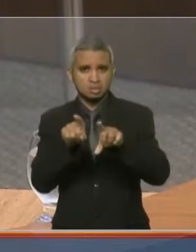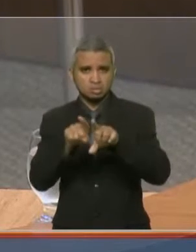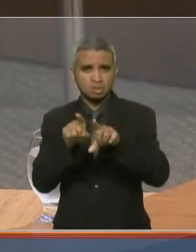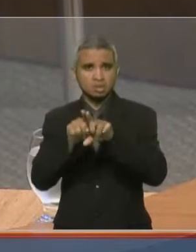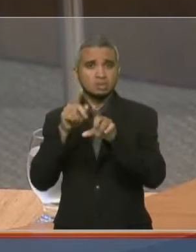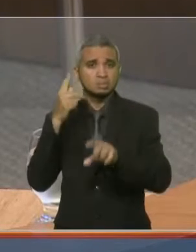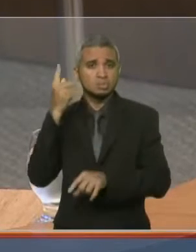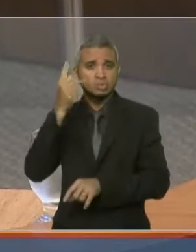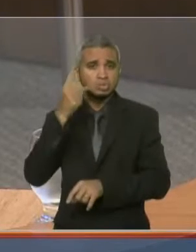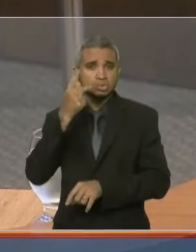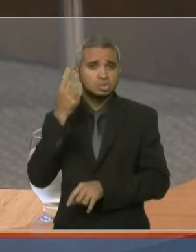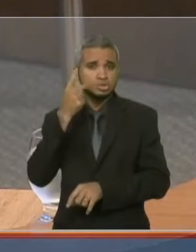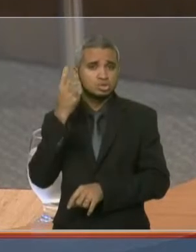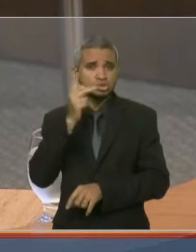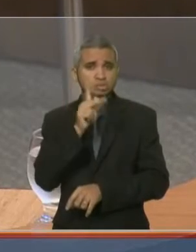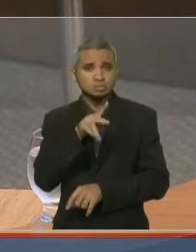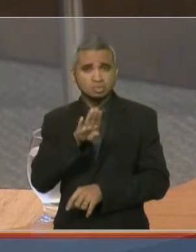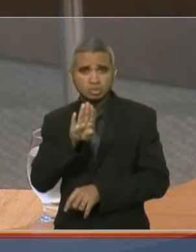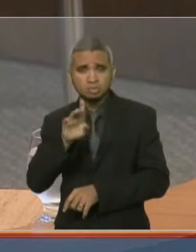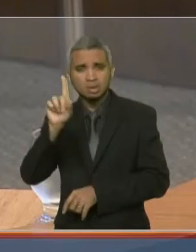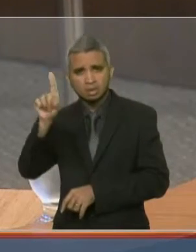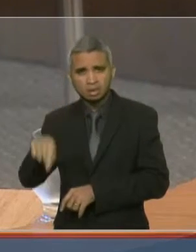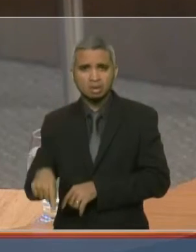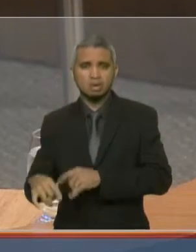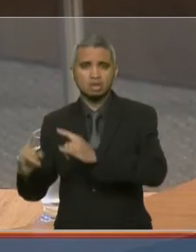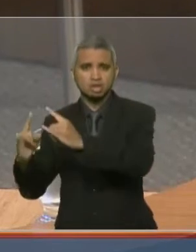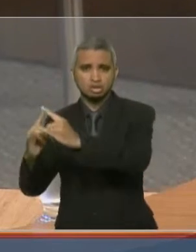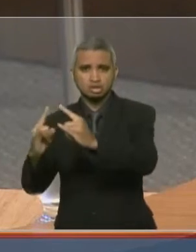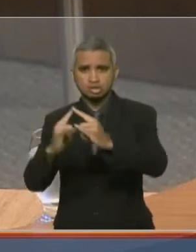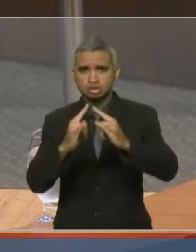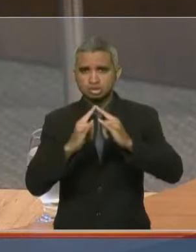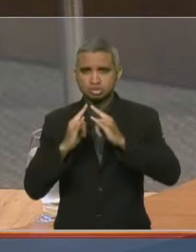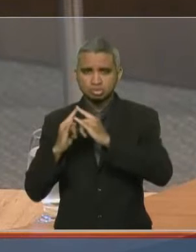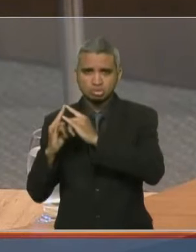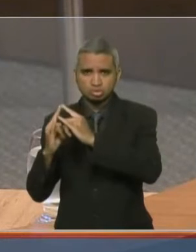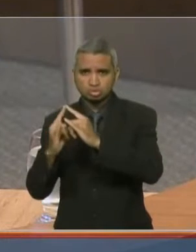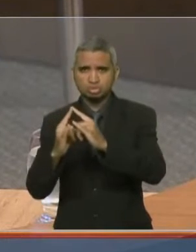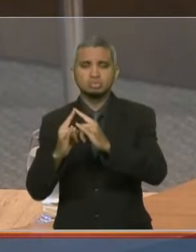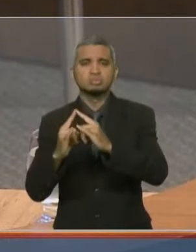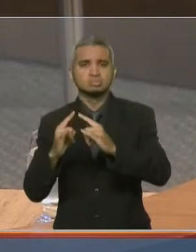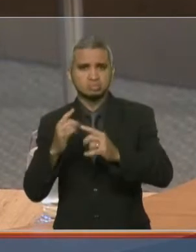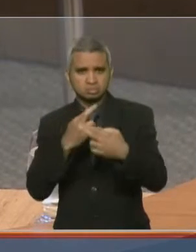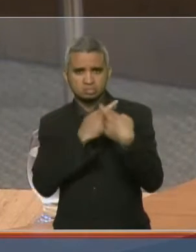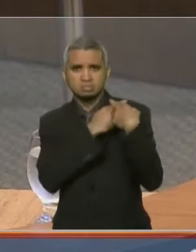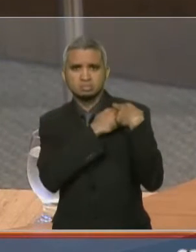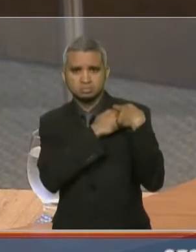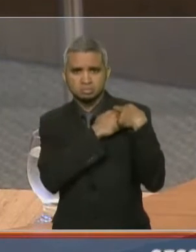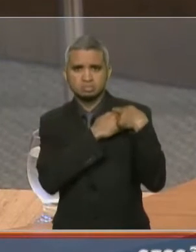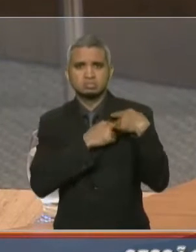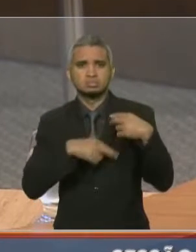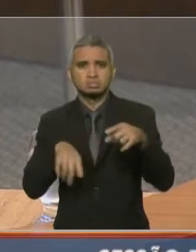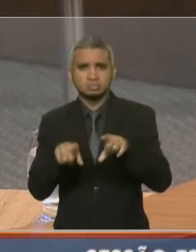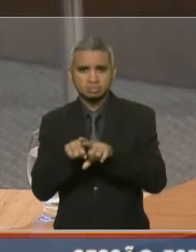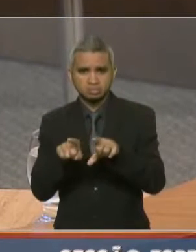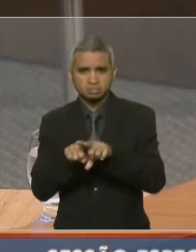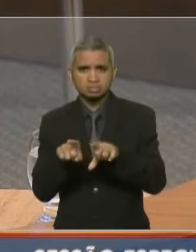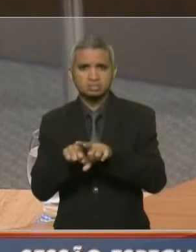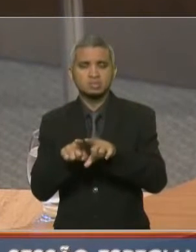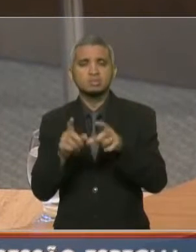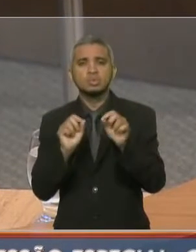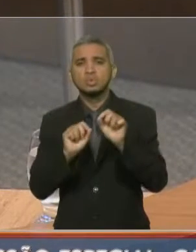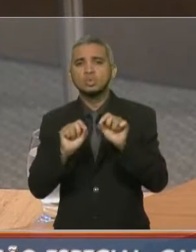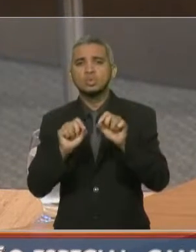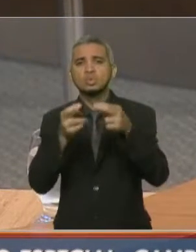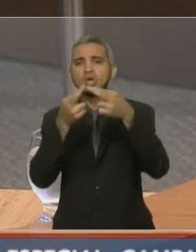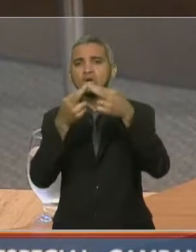diversos atores que estão inseridos neste processo, na solução de determinados problemas. Nós